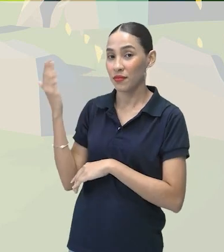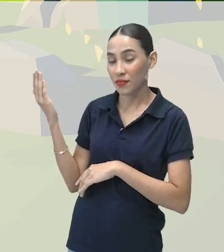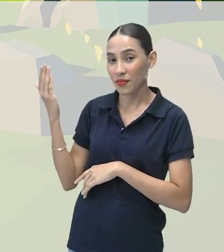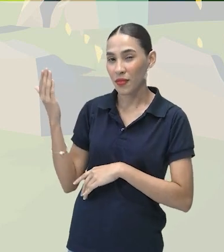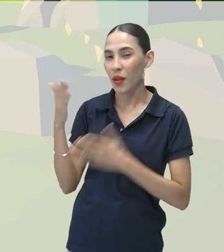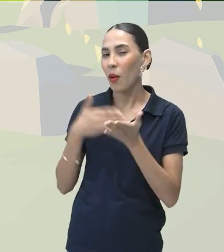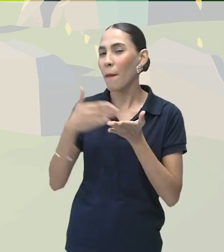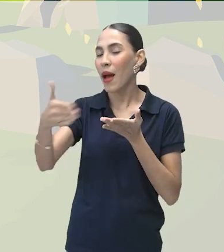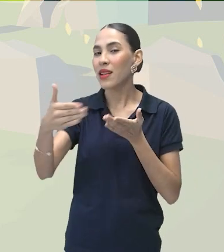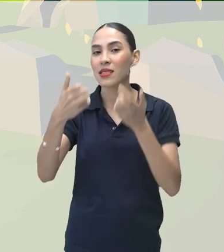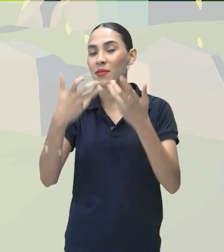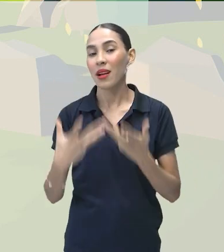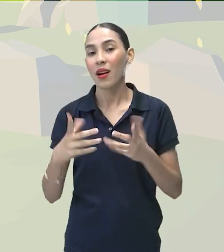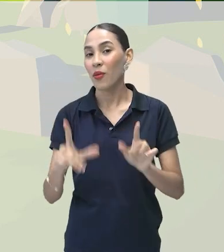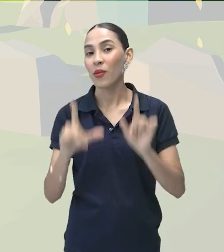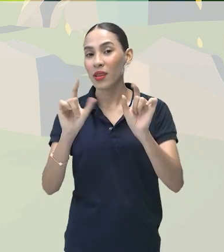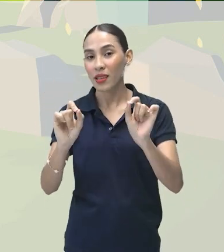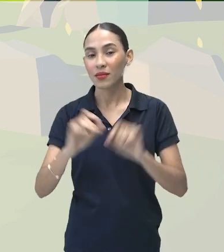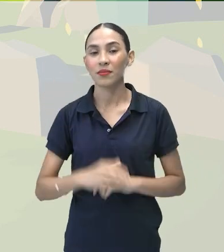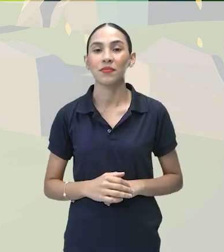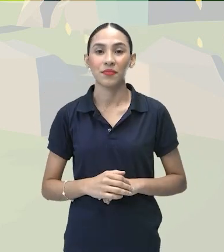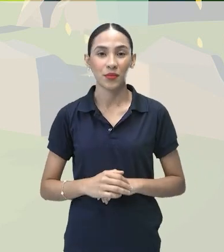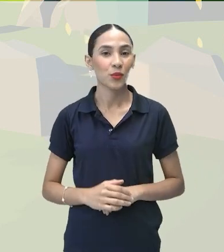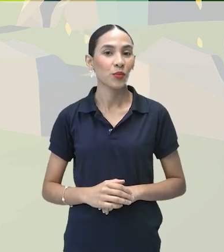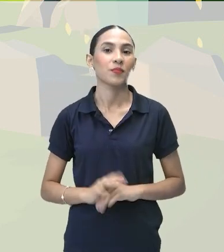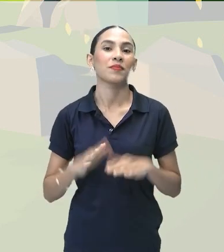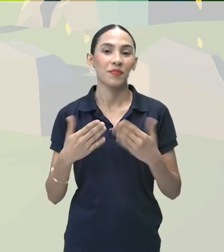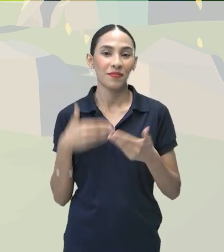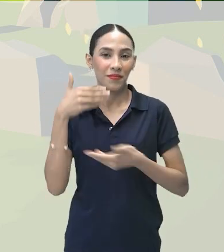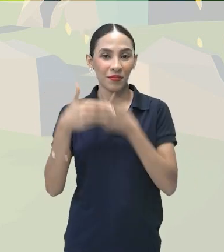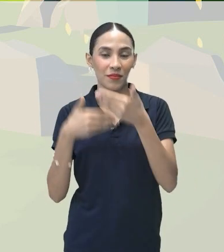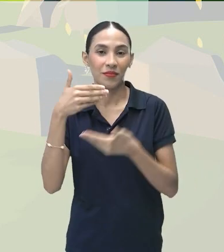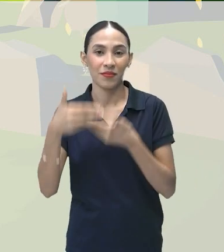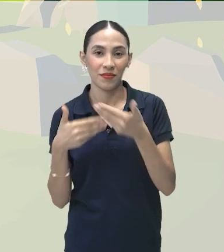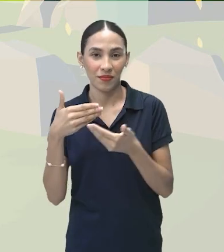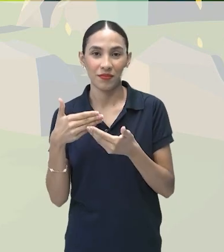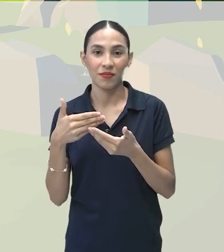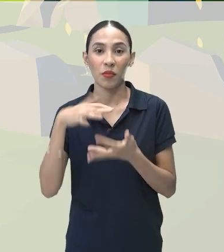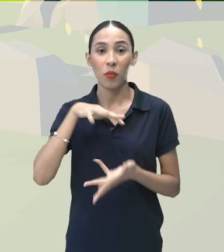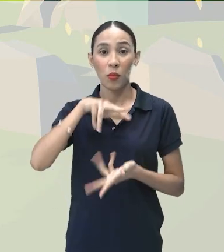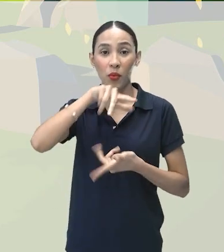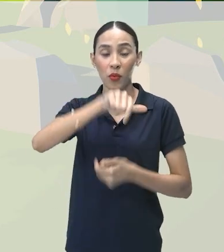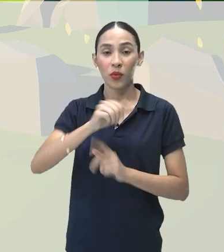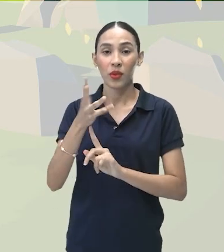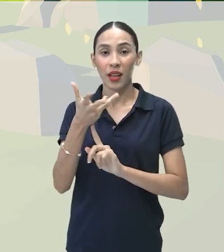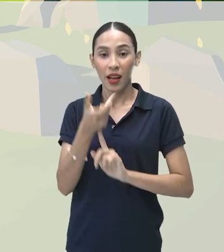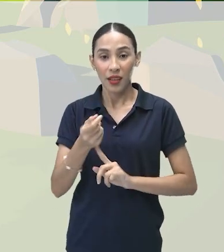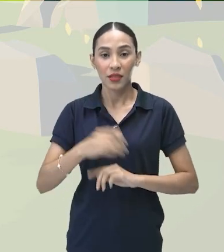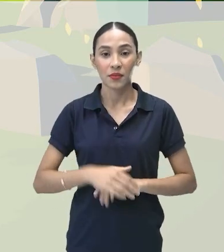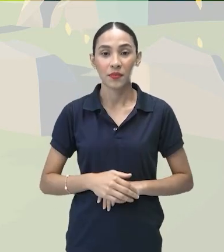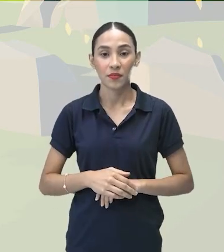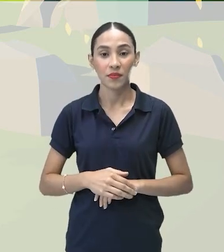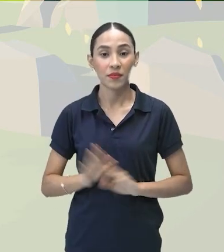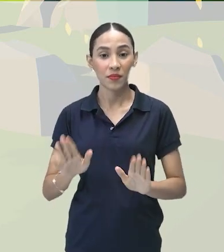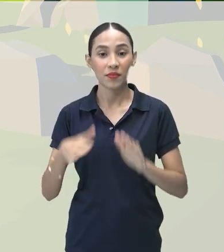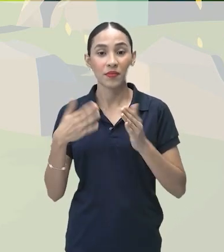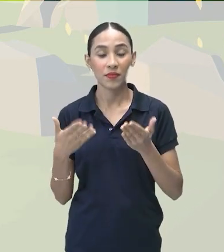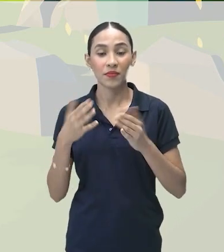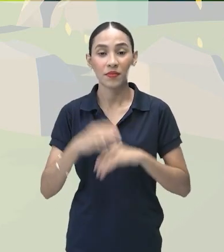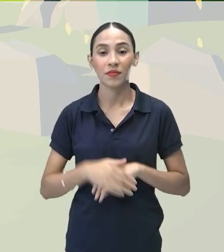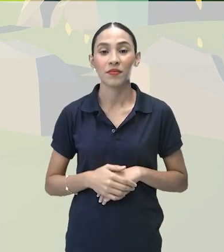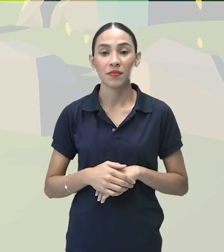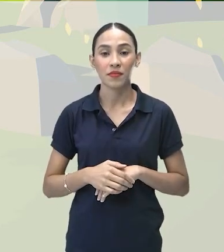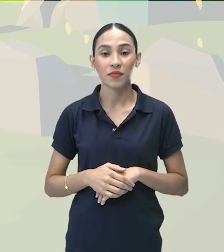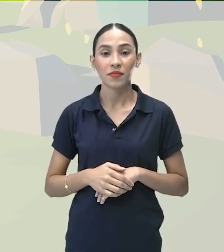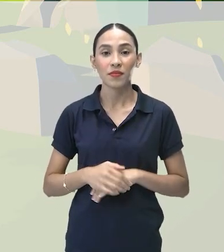já começa a falar de um pouquinho do que será a nossa trajetória nesse mundo da arte. Estamos falando aqui, vamos